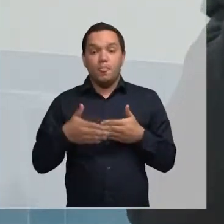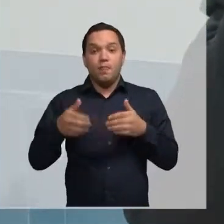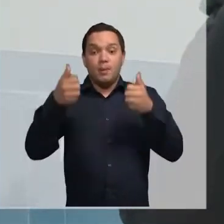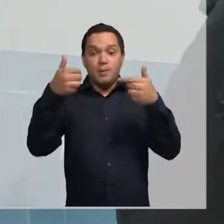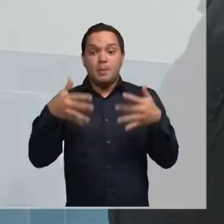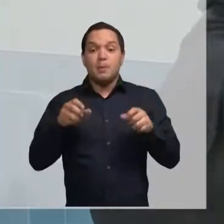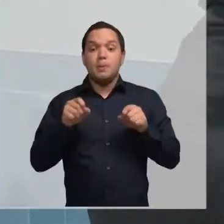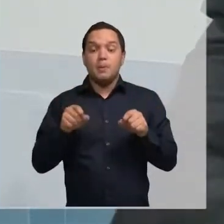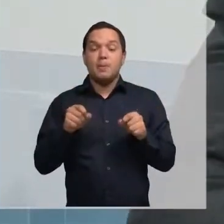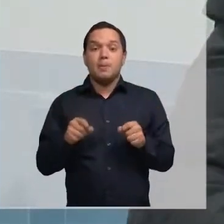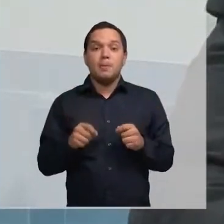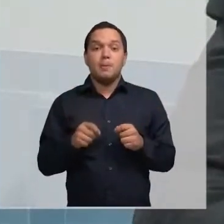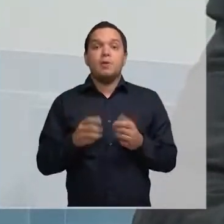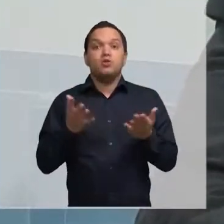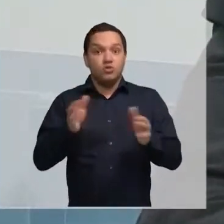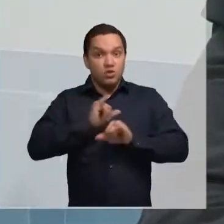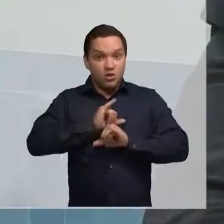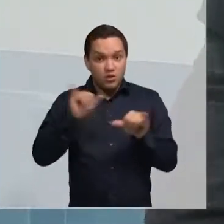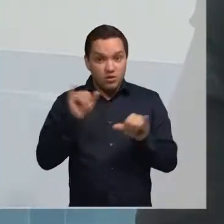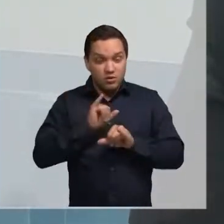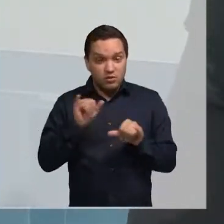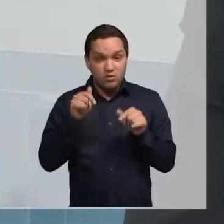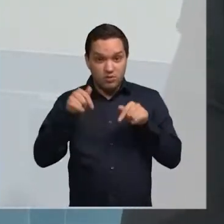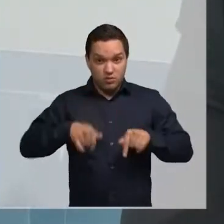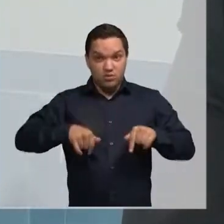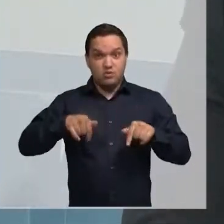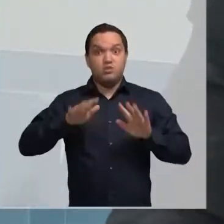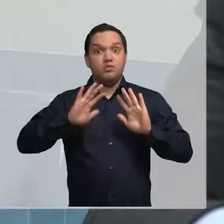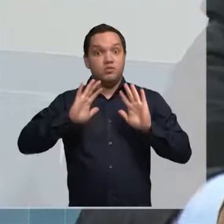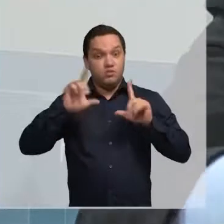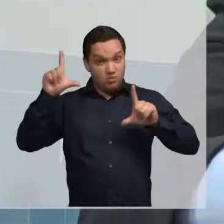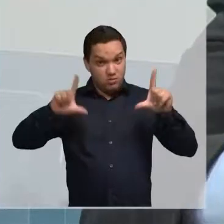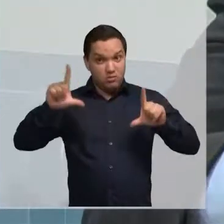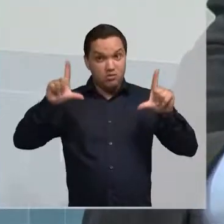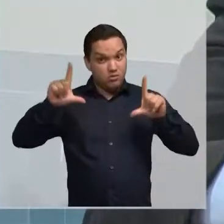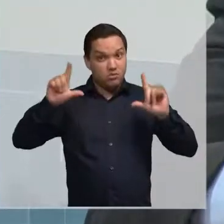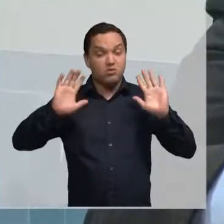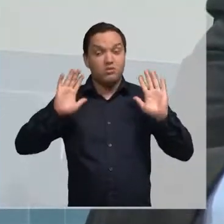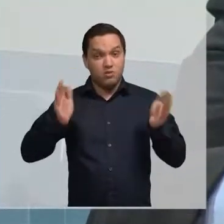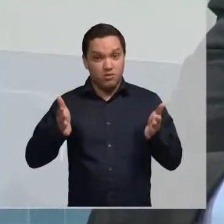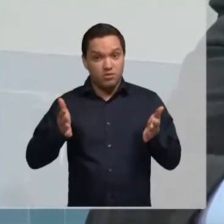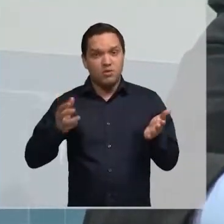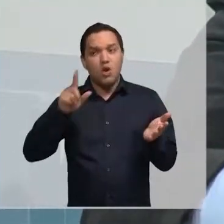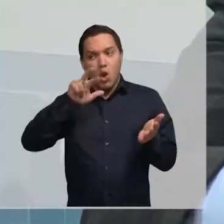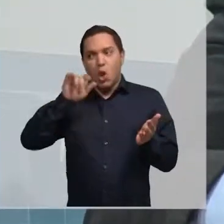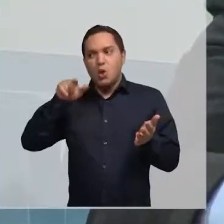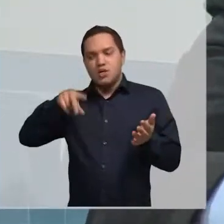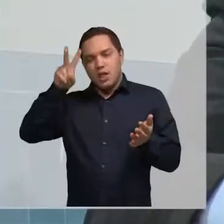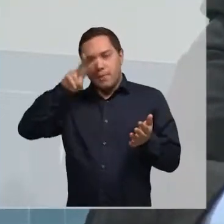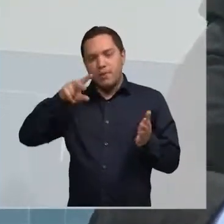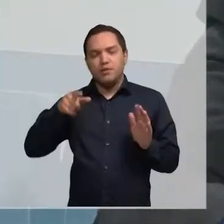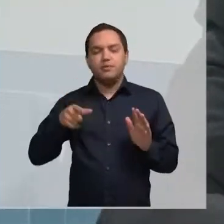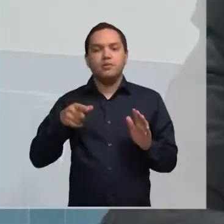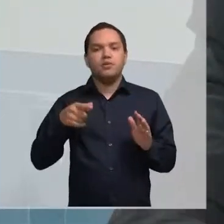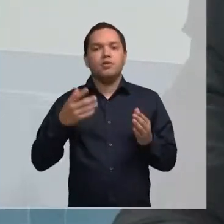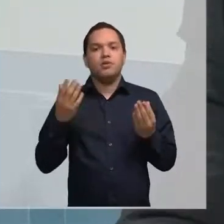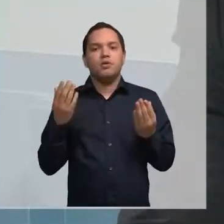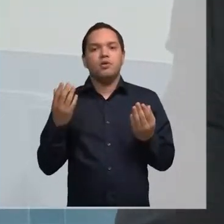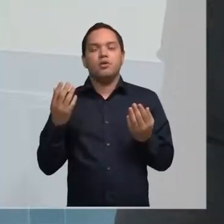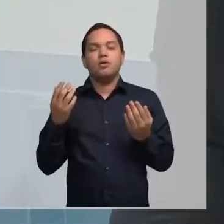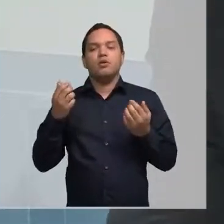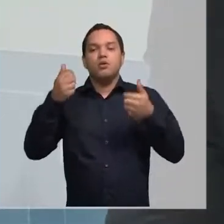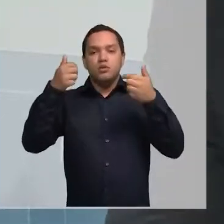Bolsonaro. Eu alertei aqui a você, né, nessa televisão, eu fiz o Luiz também se lembra disso, eu fiz uma postagem no blog